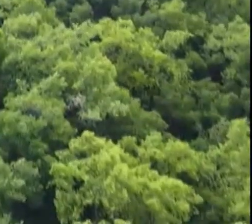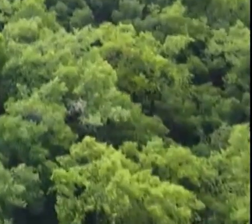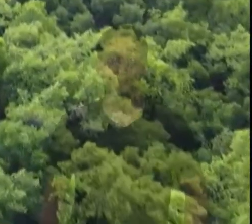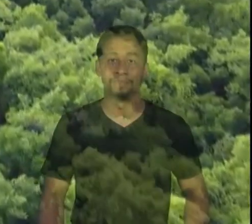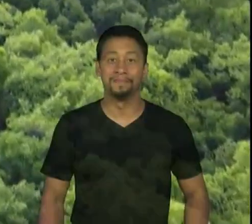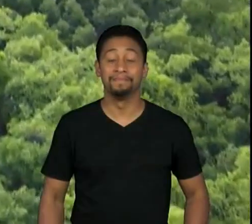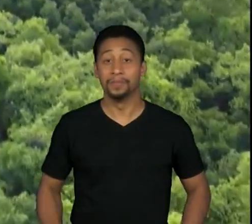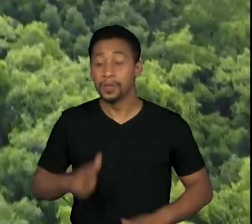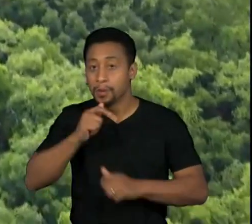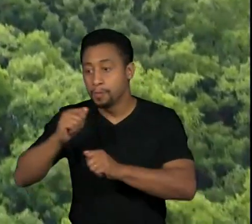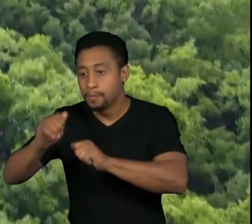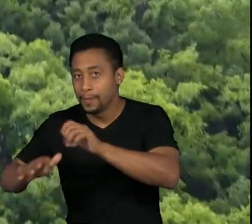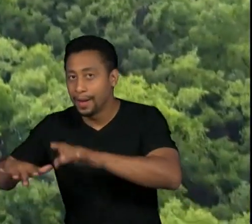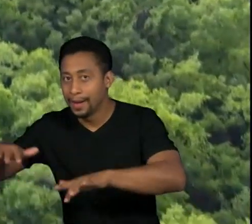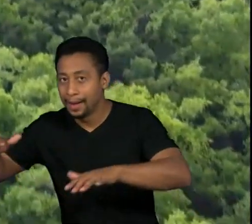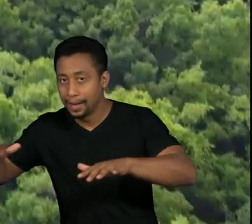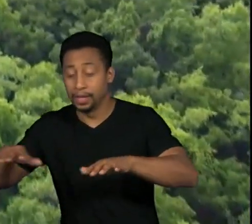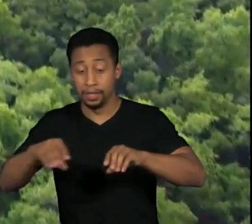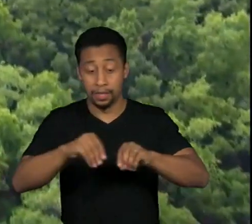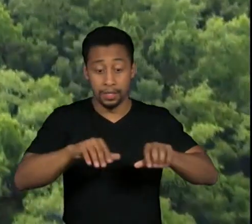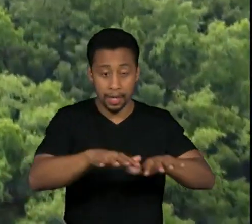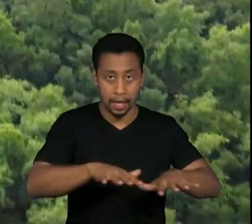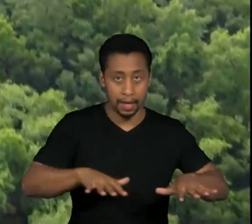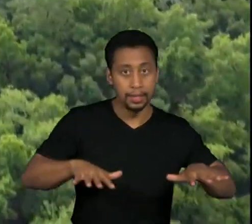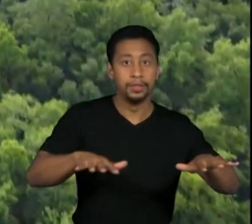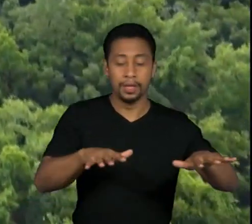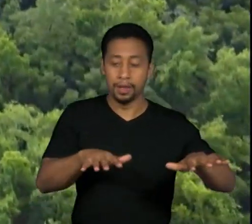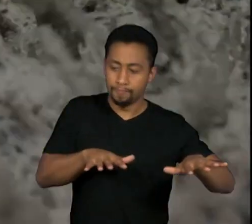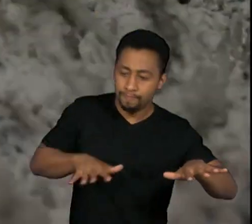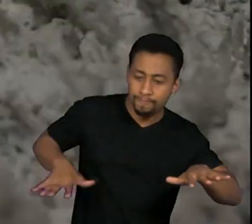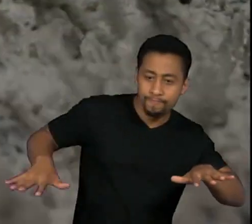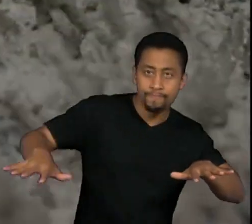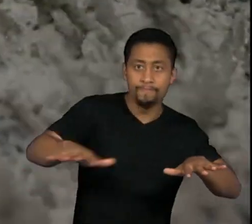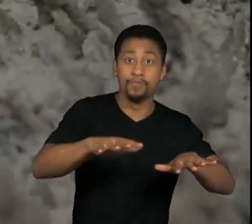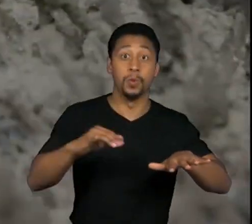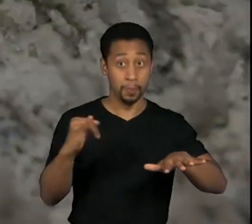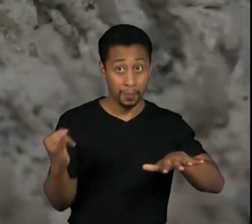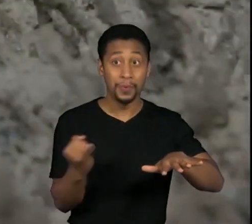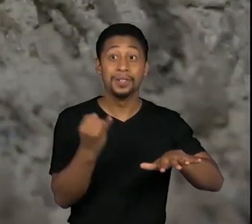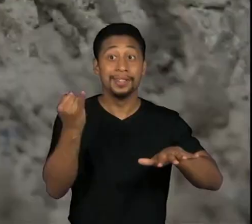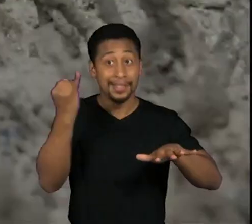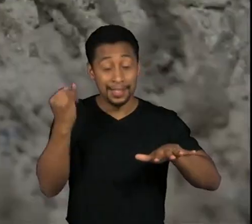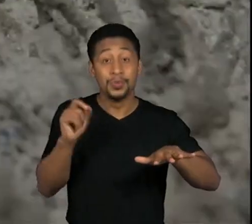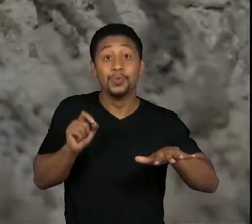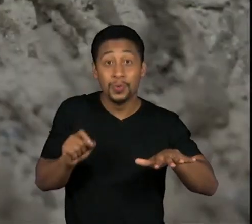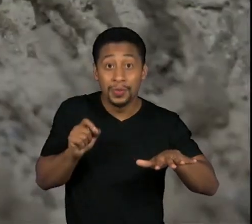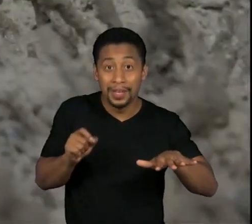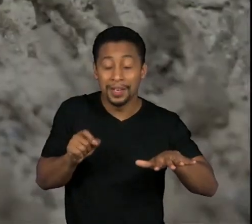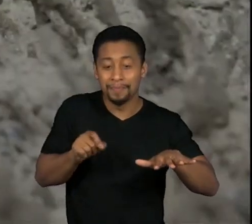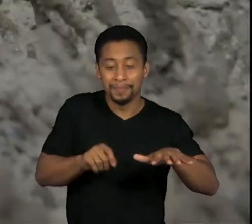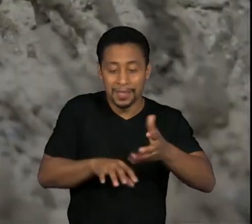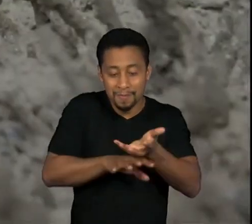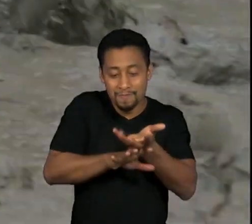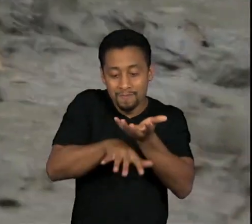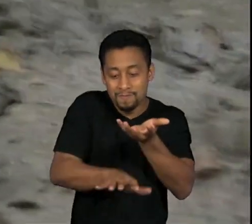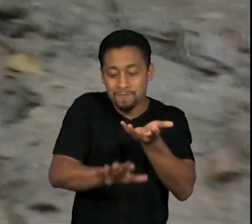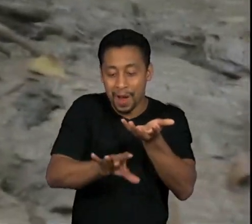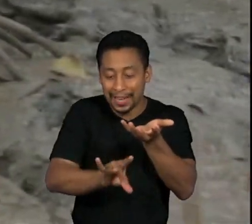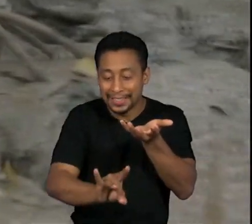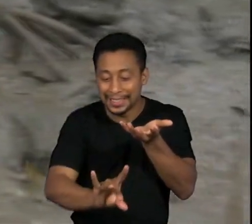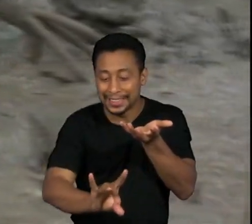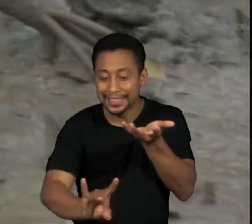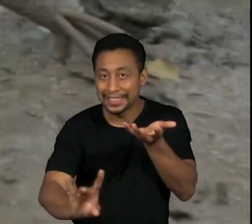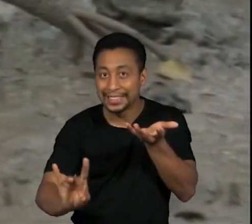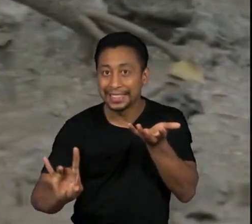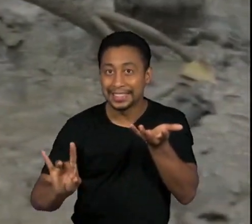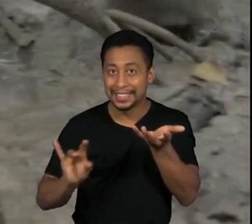Entre o mar e a terra firme fica uma importante área de transição, o manguezal ou maretório, como